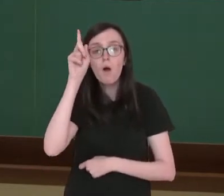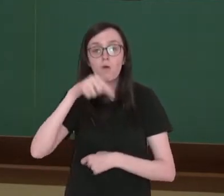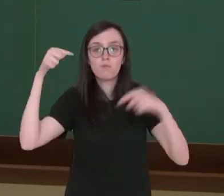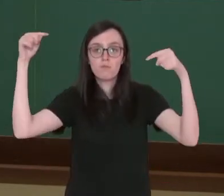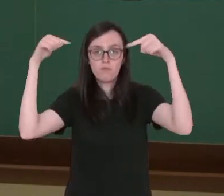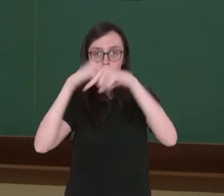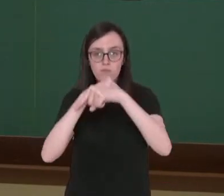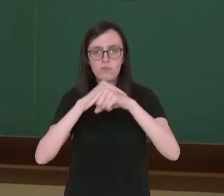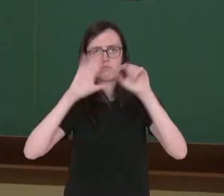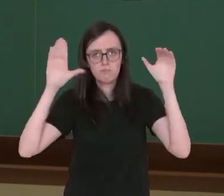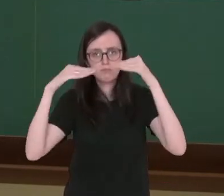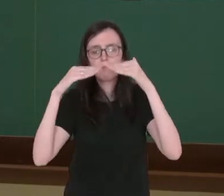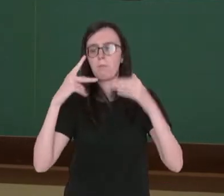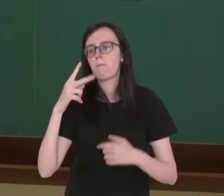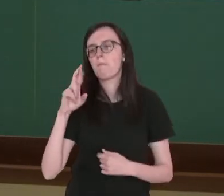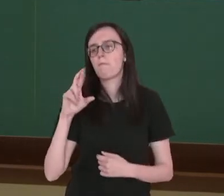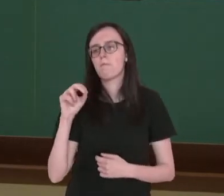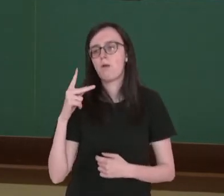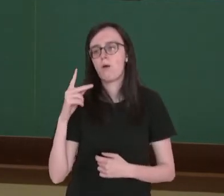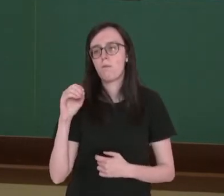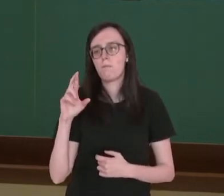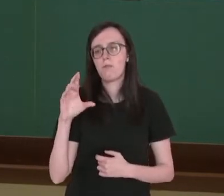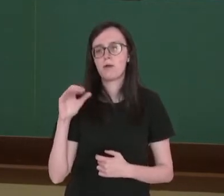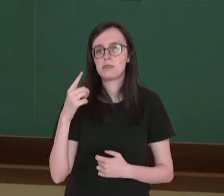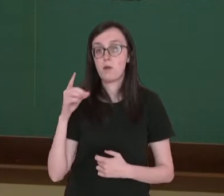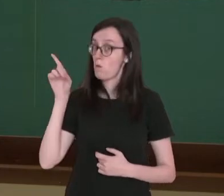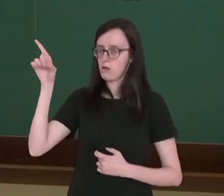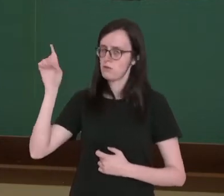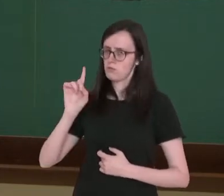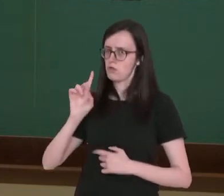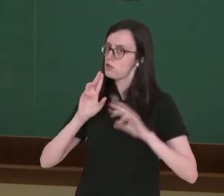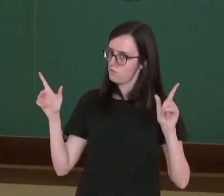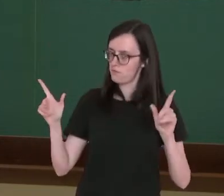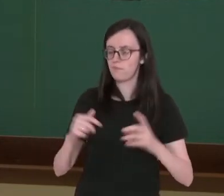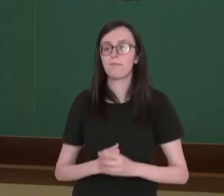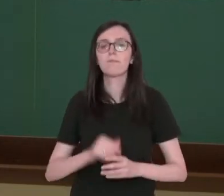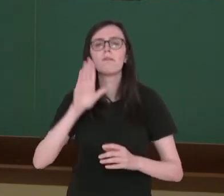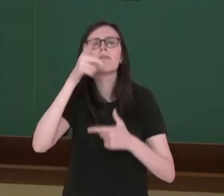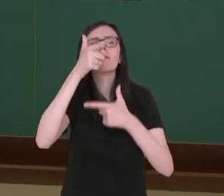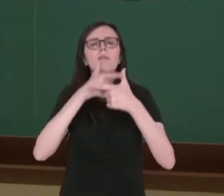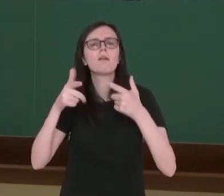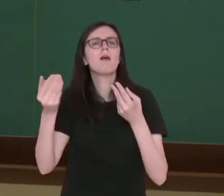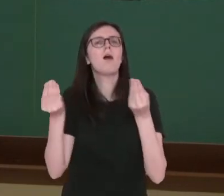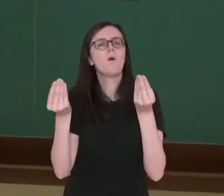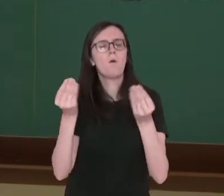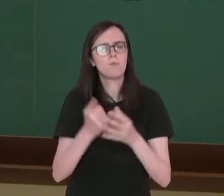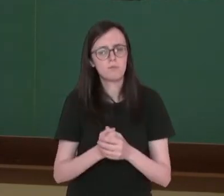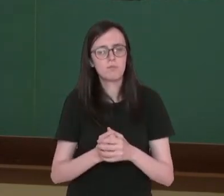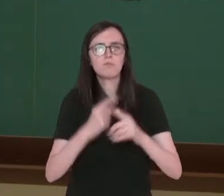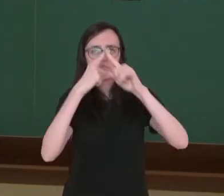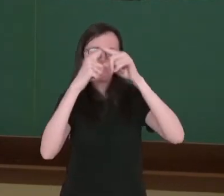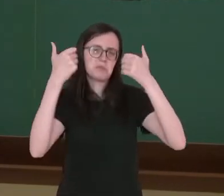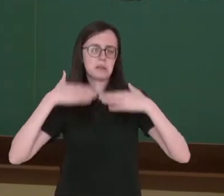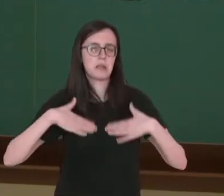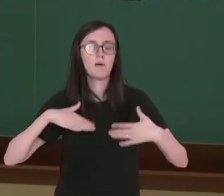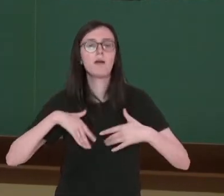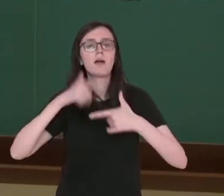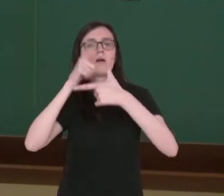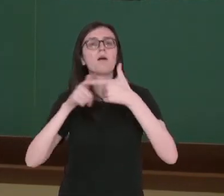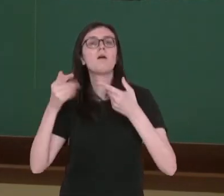numa proporção. Então, agora aqui, e quando faço a divisão? A multiplicação, tranquilo, mas a